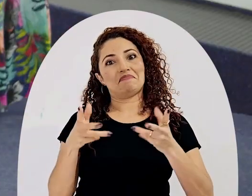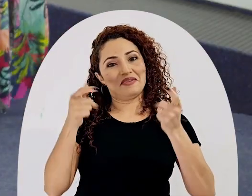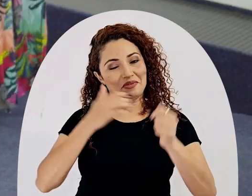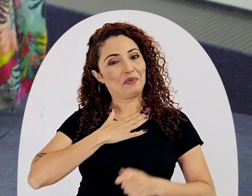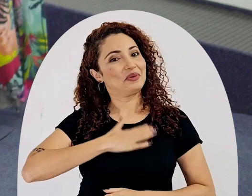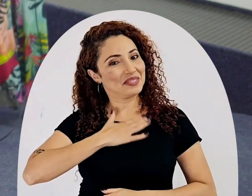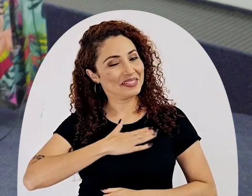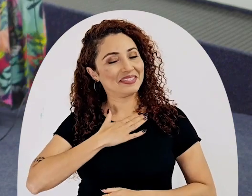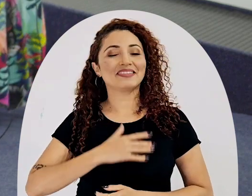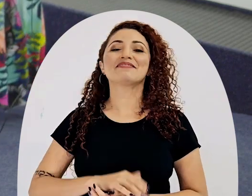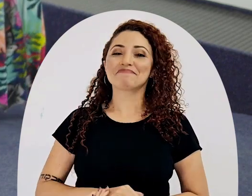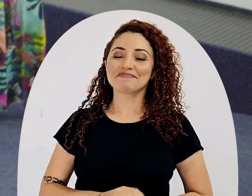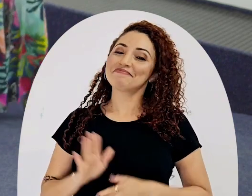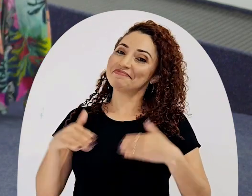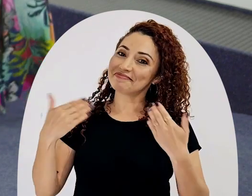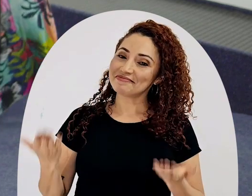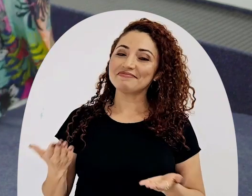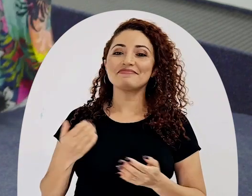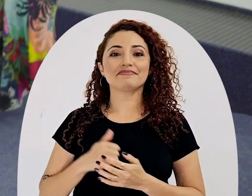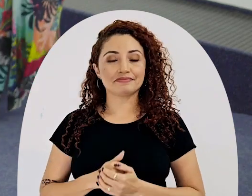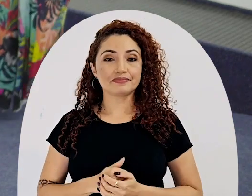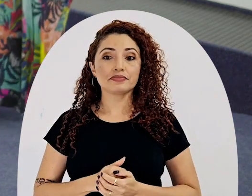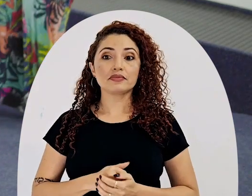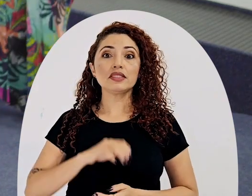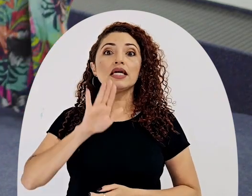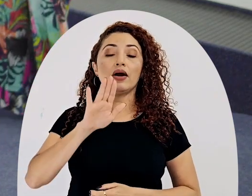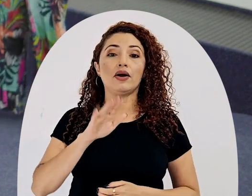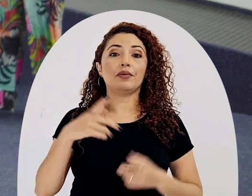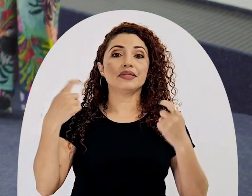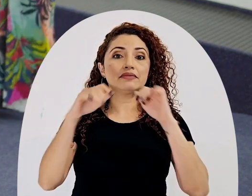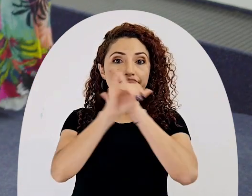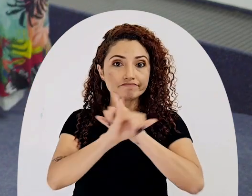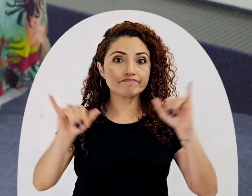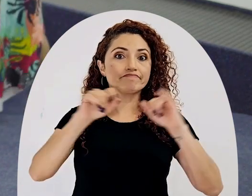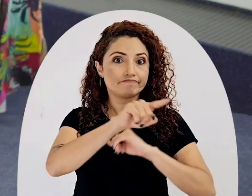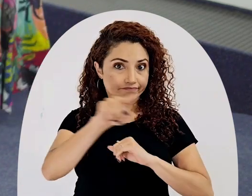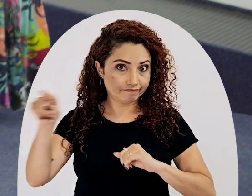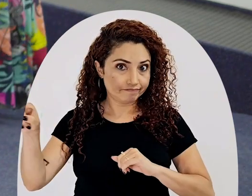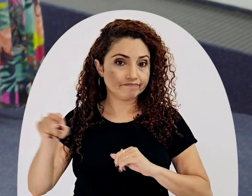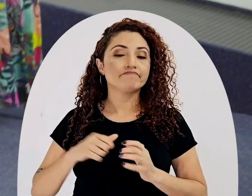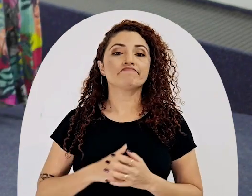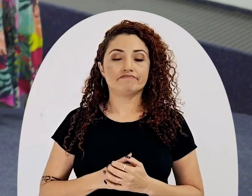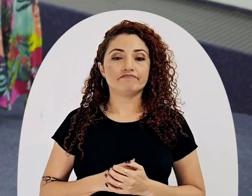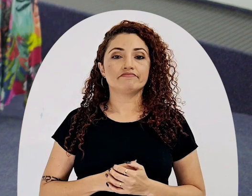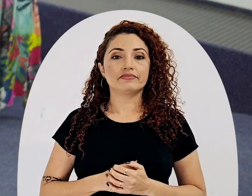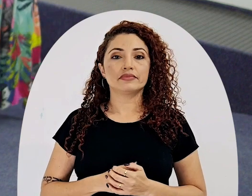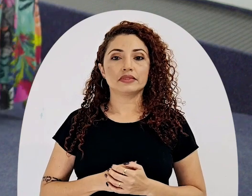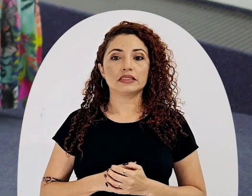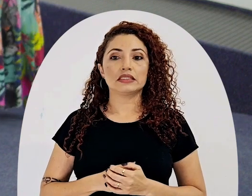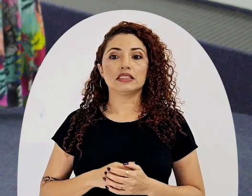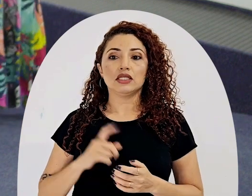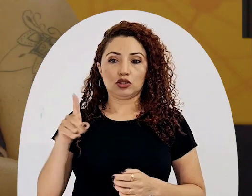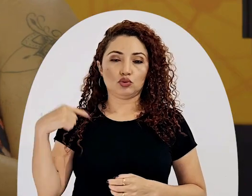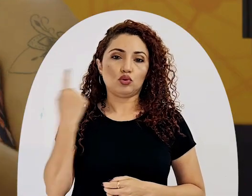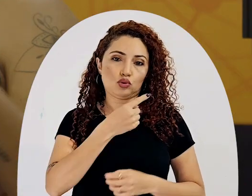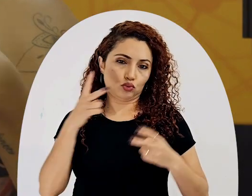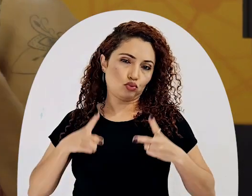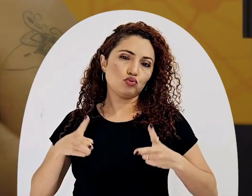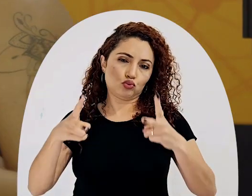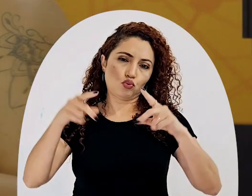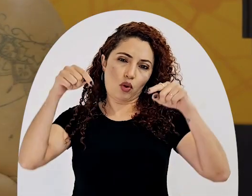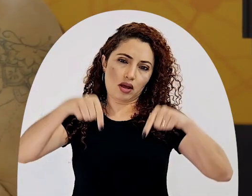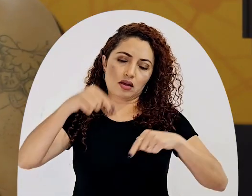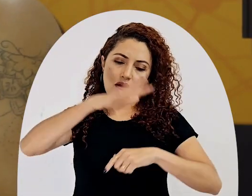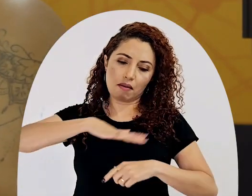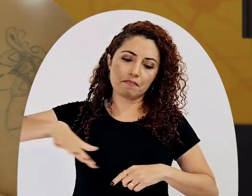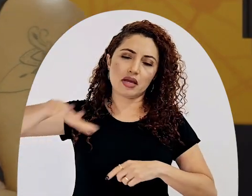Nós vamos continuar iniciando aqui com alguns recados. Lembrando para vocês que nós continuamos num ambiente seguro. Então, tudo